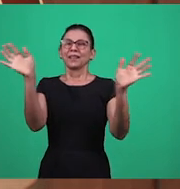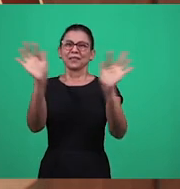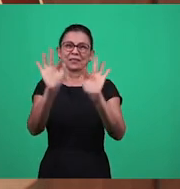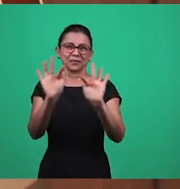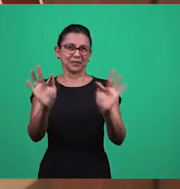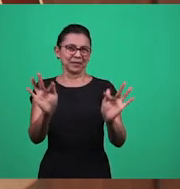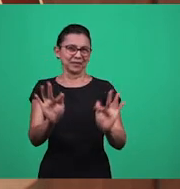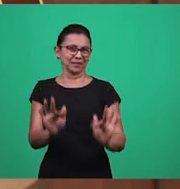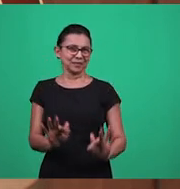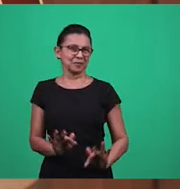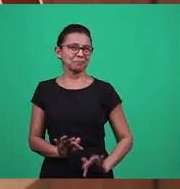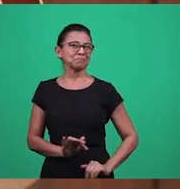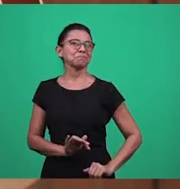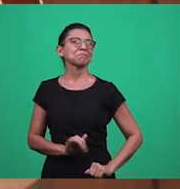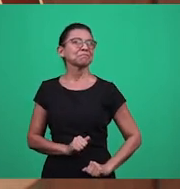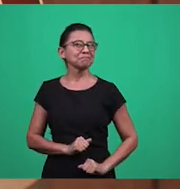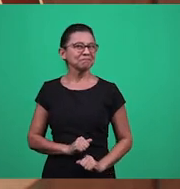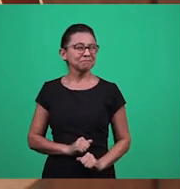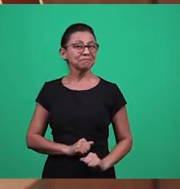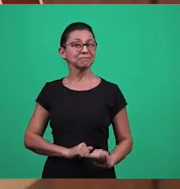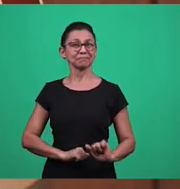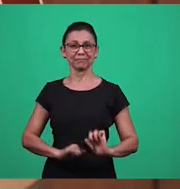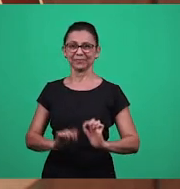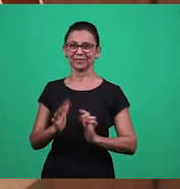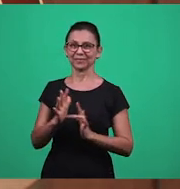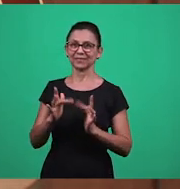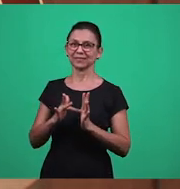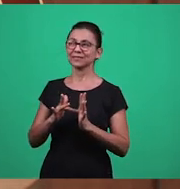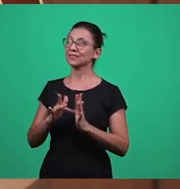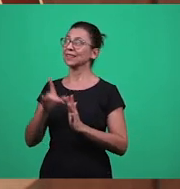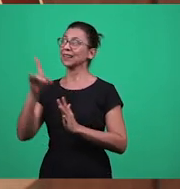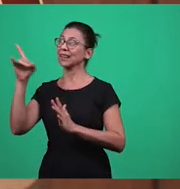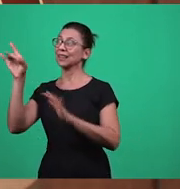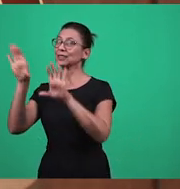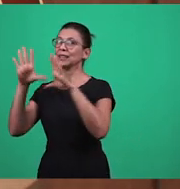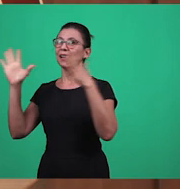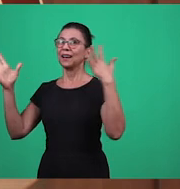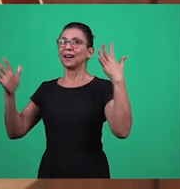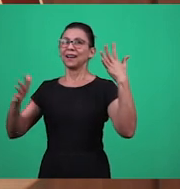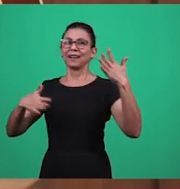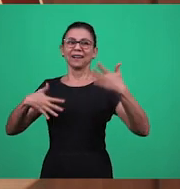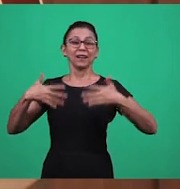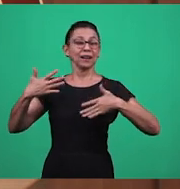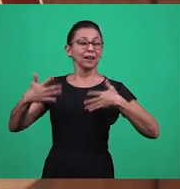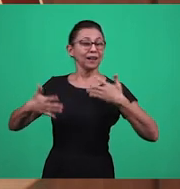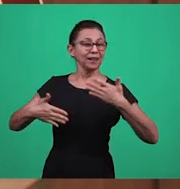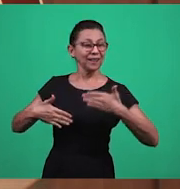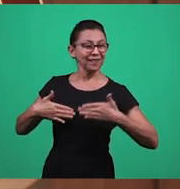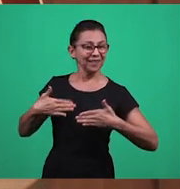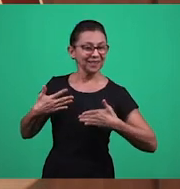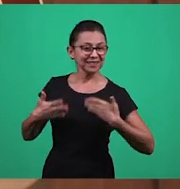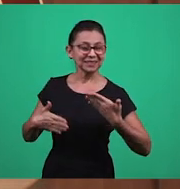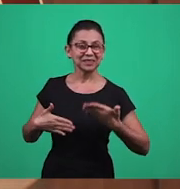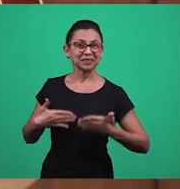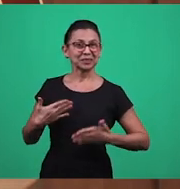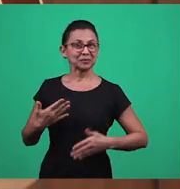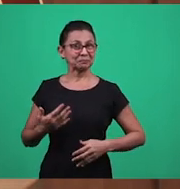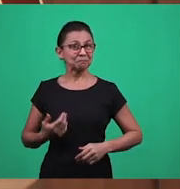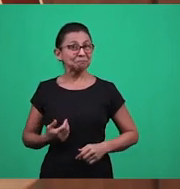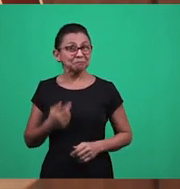muito feliz. E sabe, Jesus se alegrava muito.